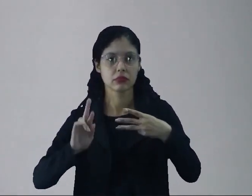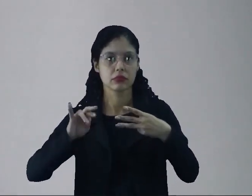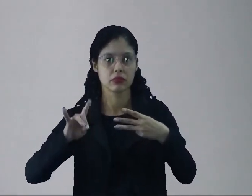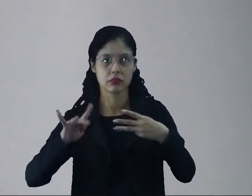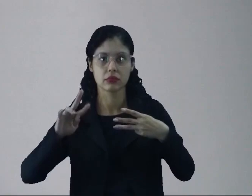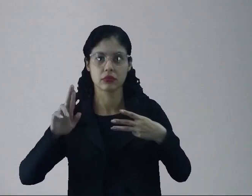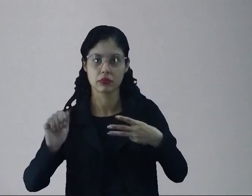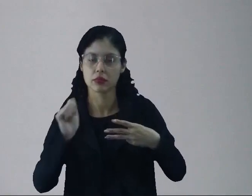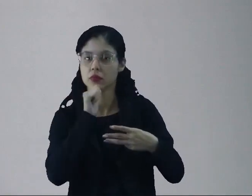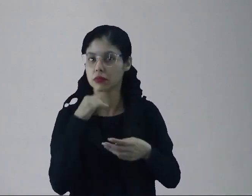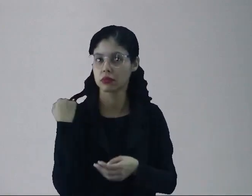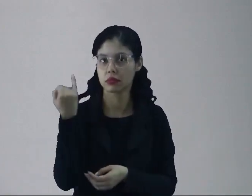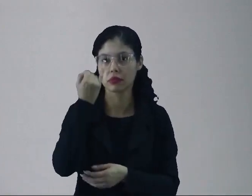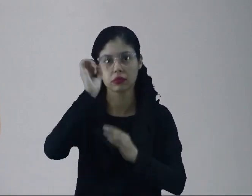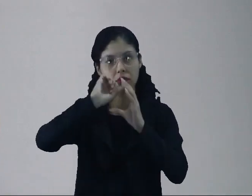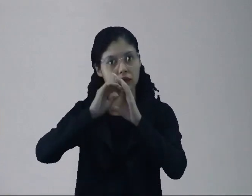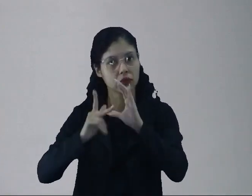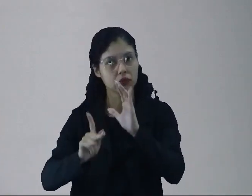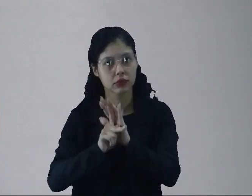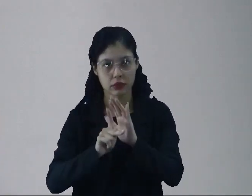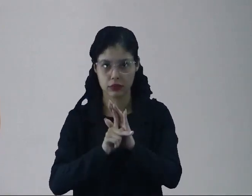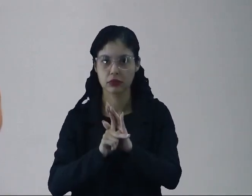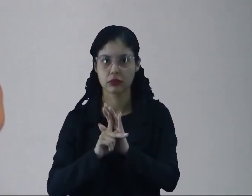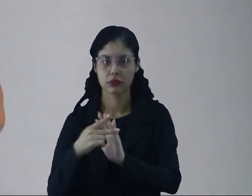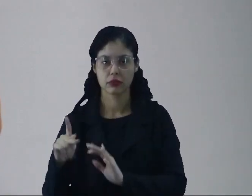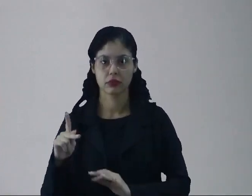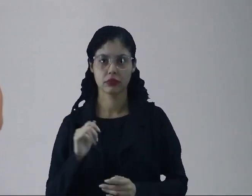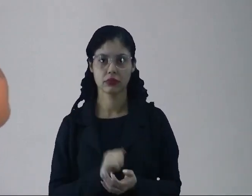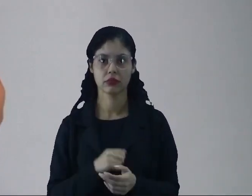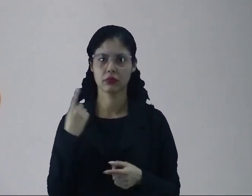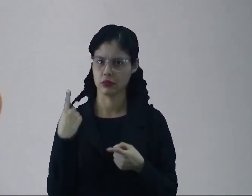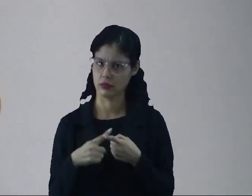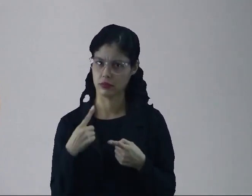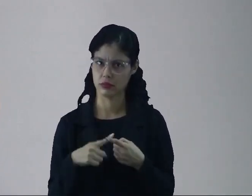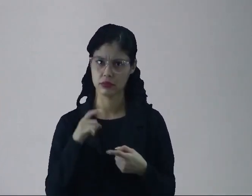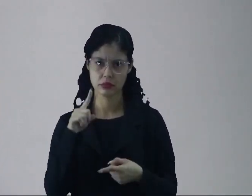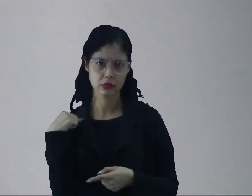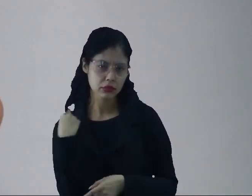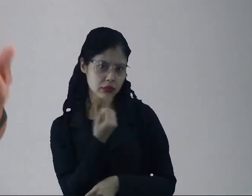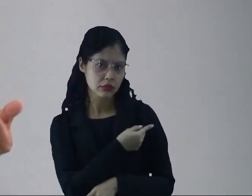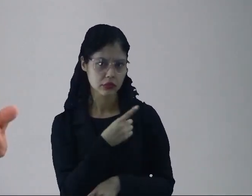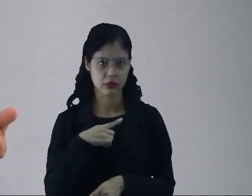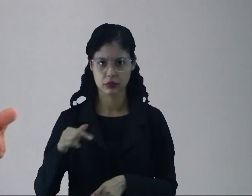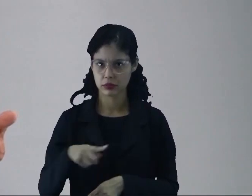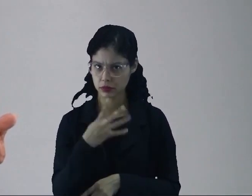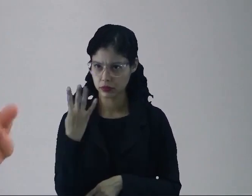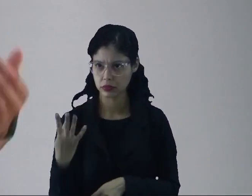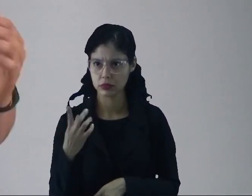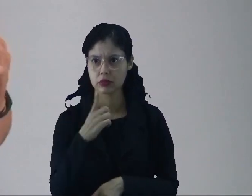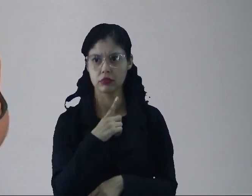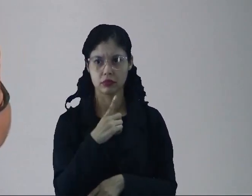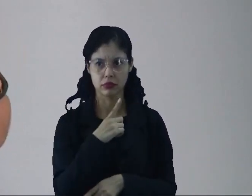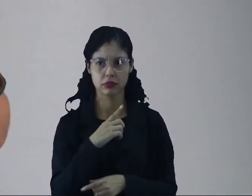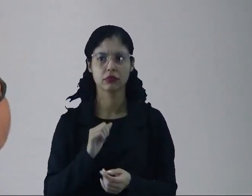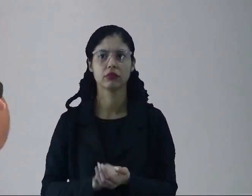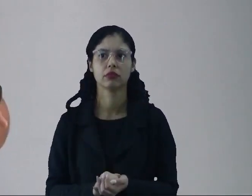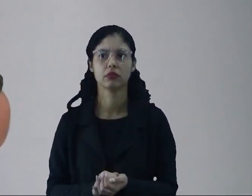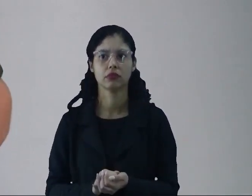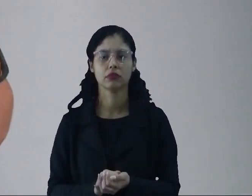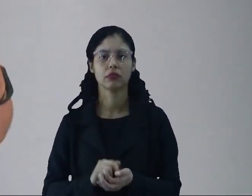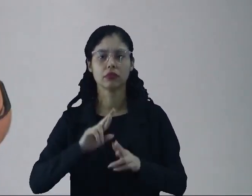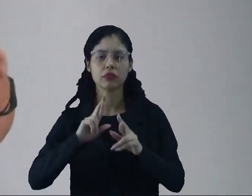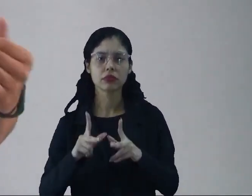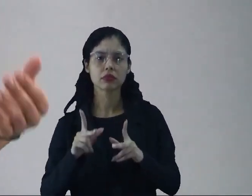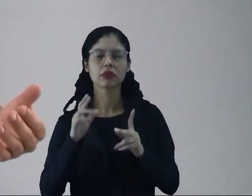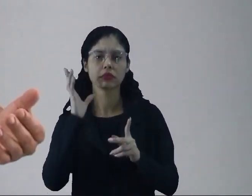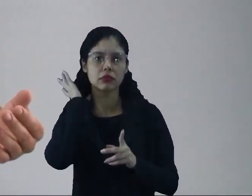muito grande. Então, isso é uma das características das células eucarióticas. E por que a gente vai ter essa grande quantidade de organelas